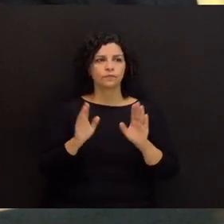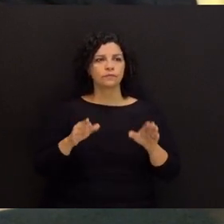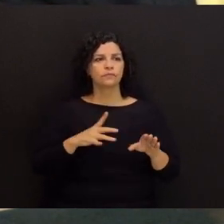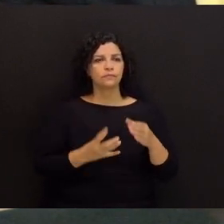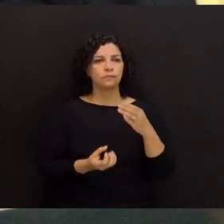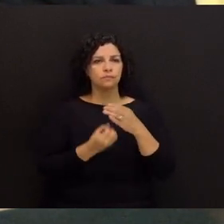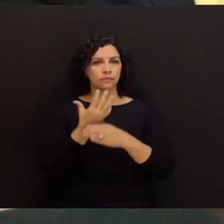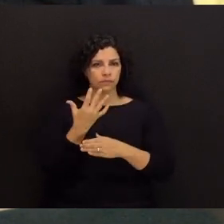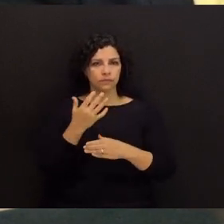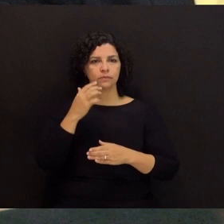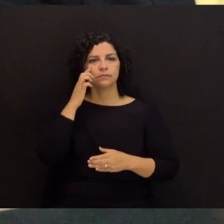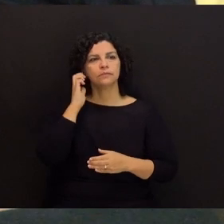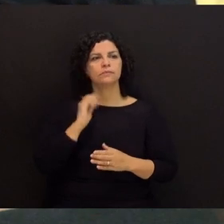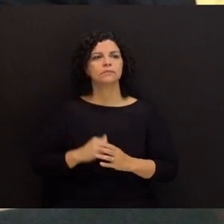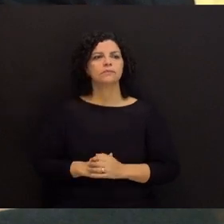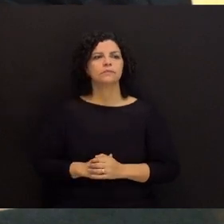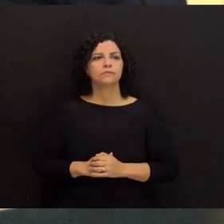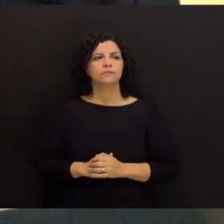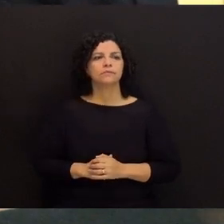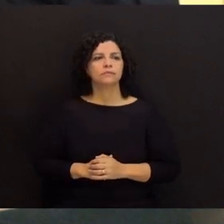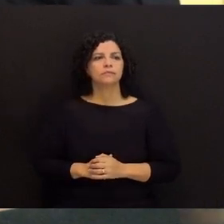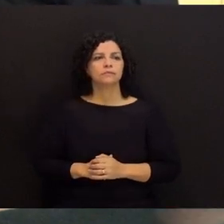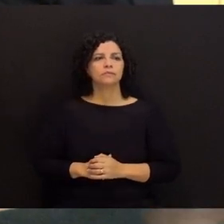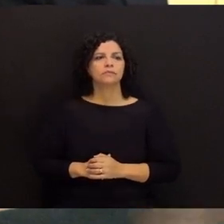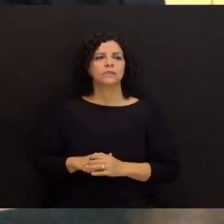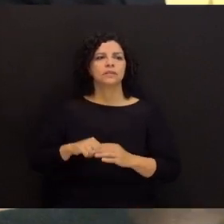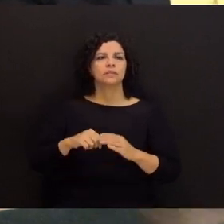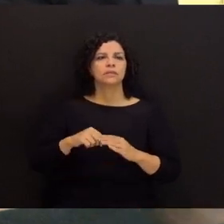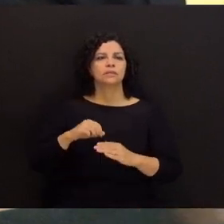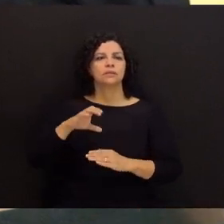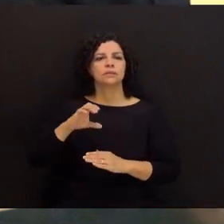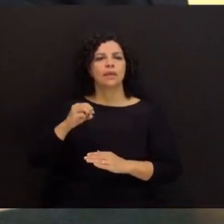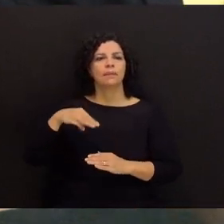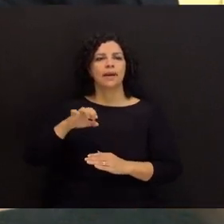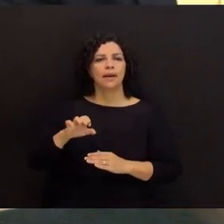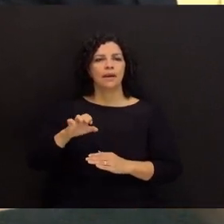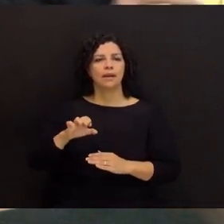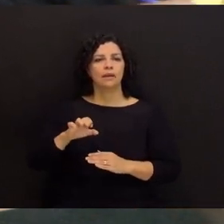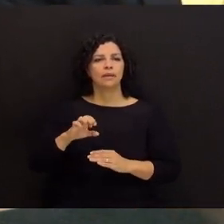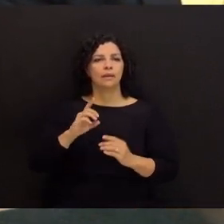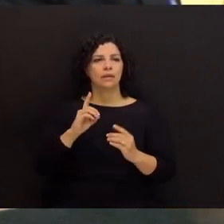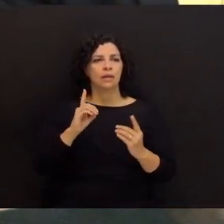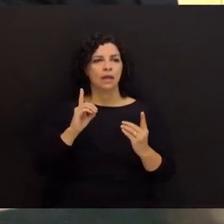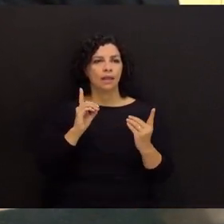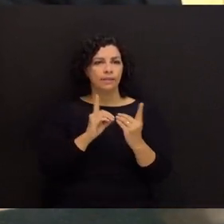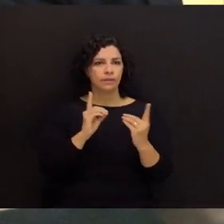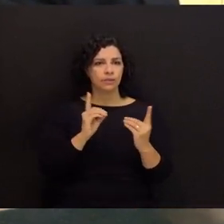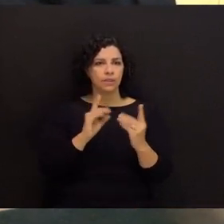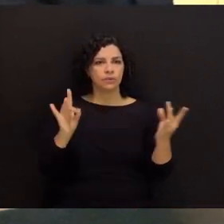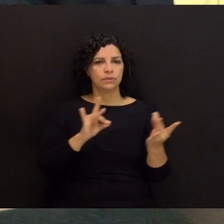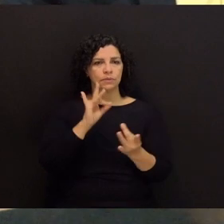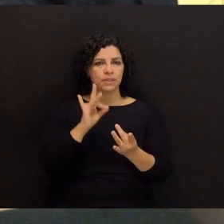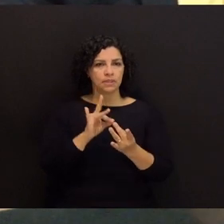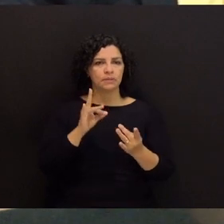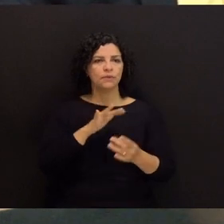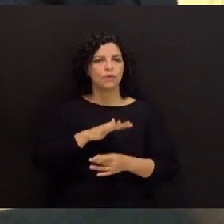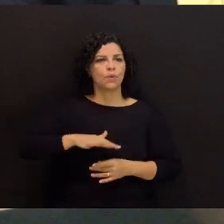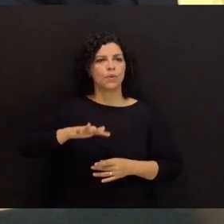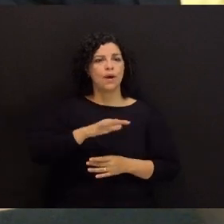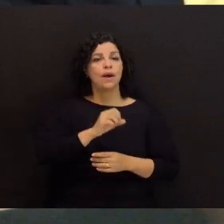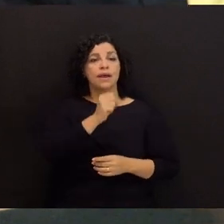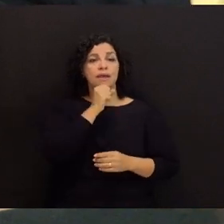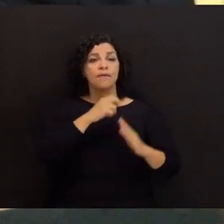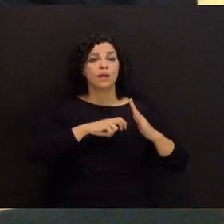implantação e um semae centro municipal atendimento de especializado no espaço do antigo